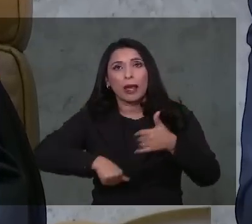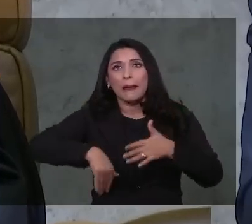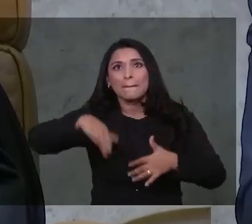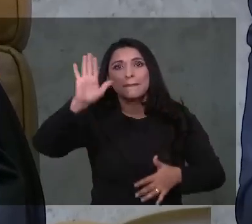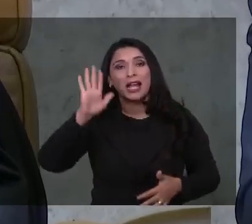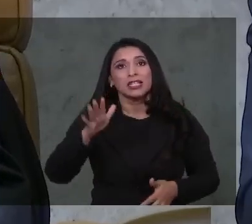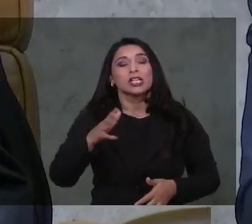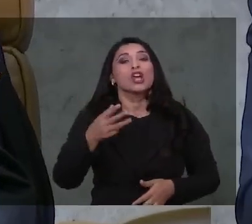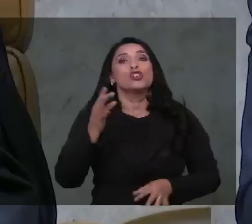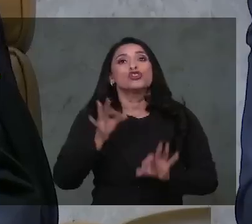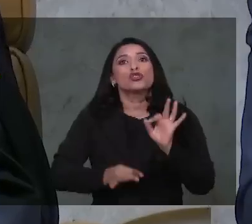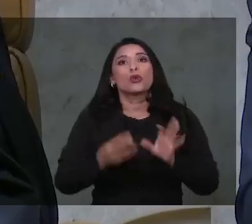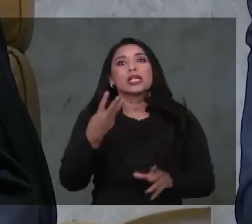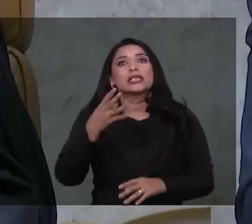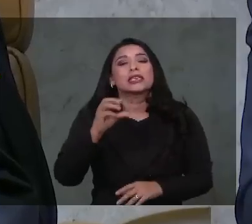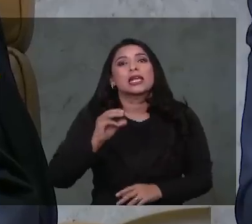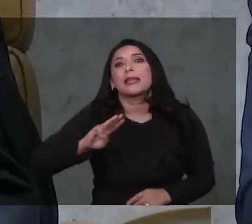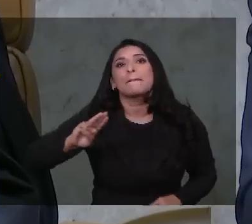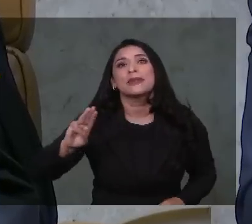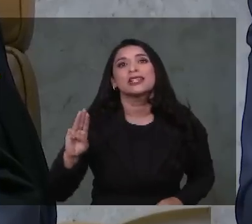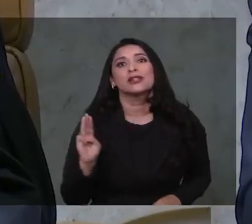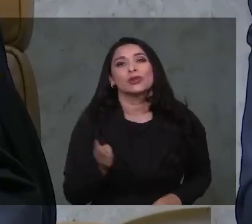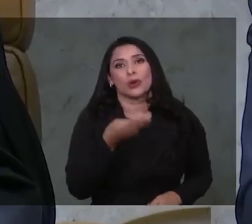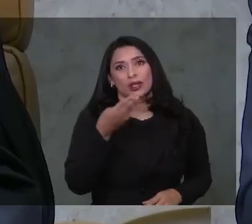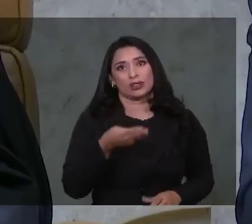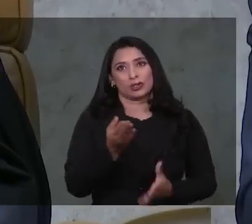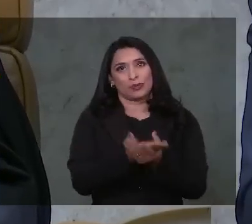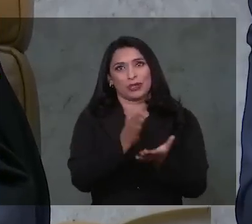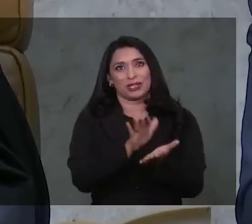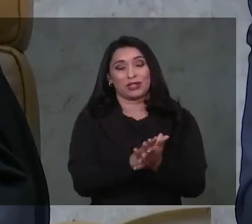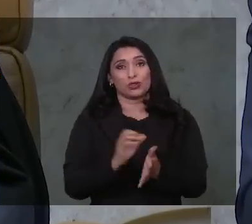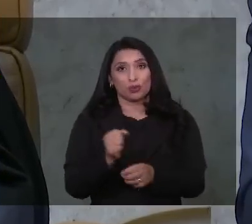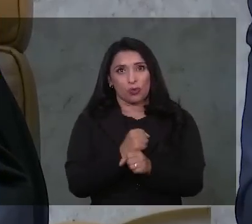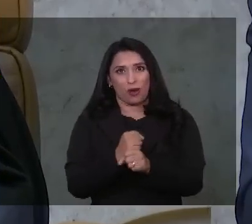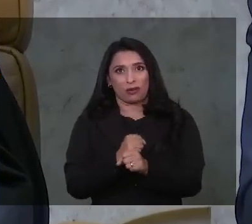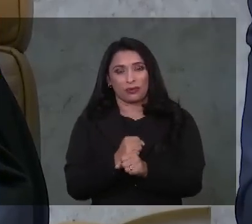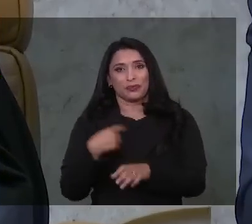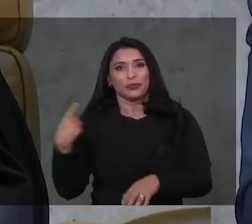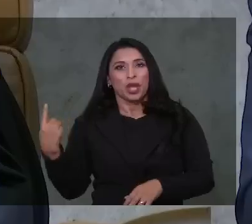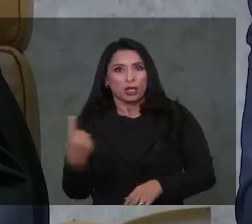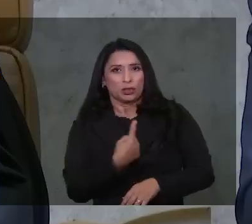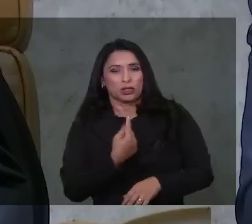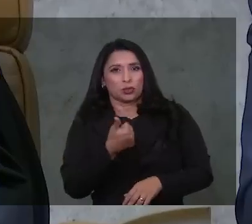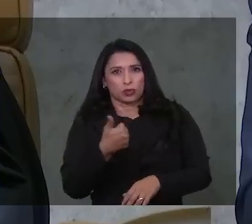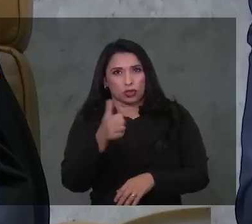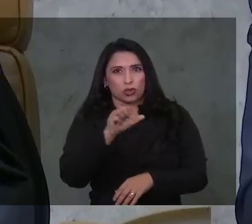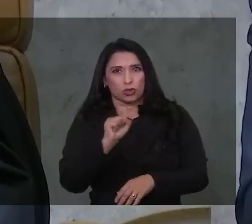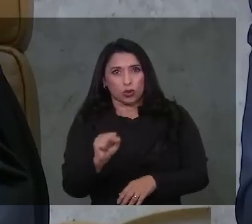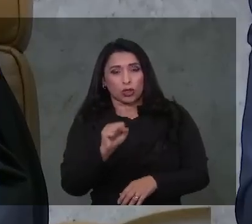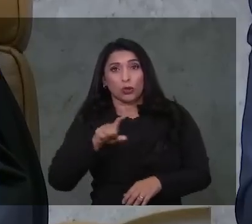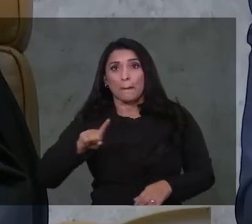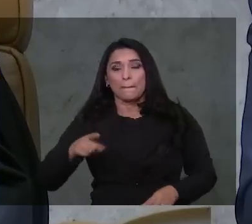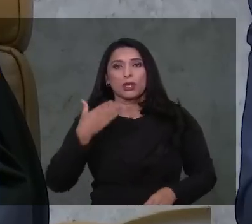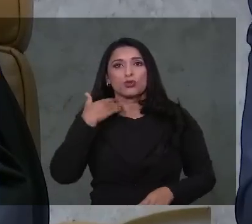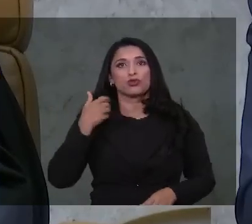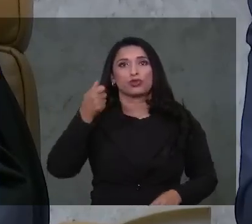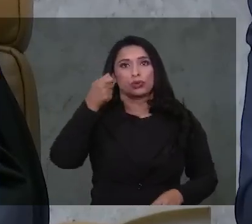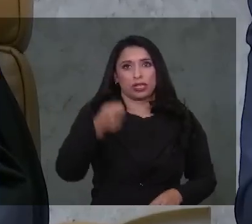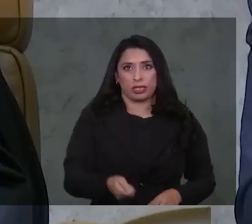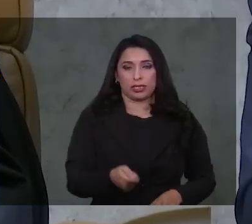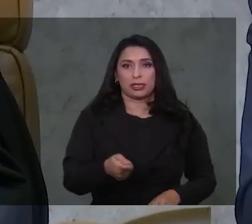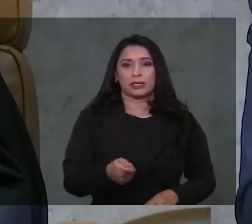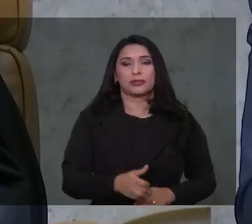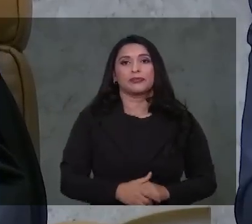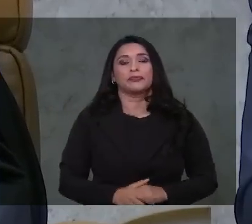30 milhões de processos por ano. Somos cerca de 18 mil juízes, sendo a